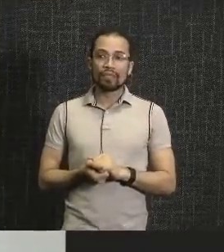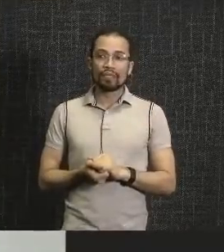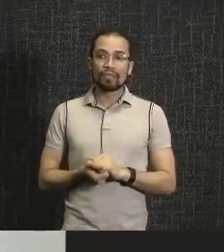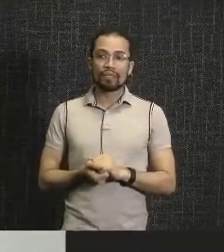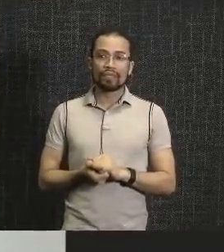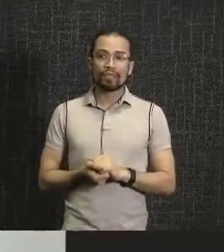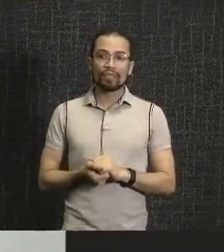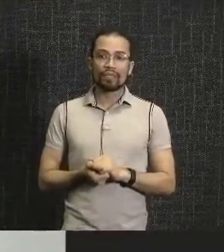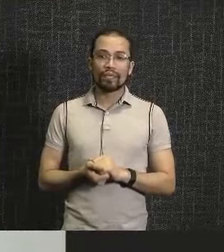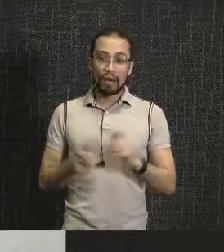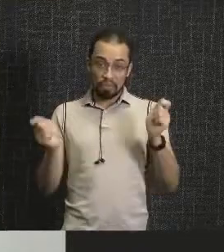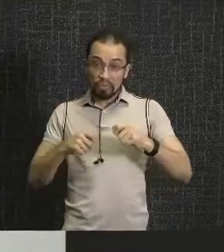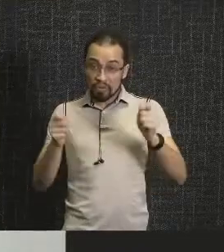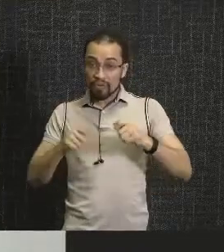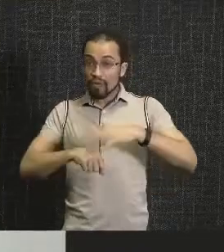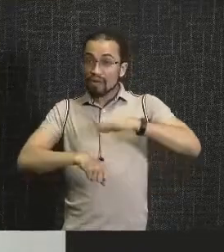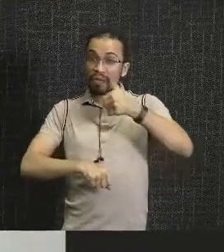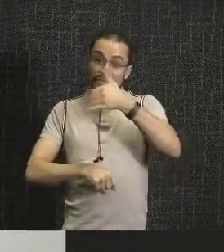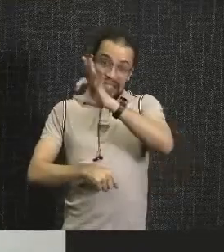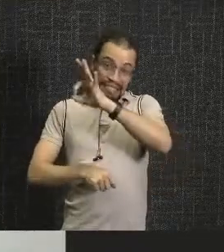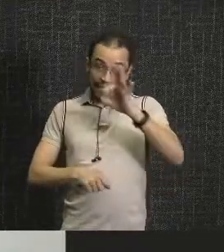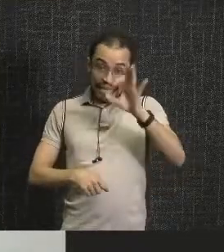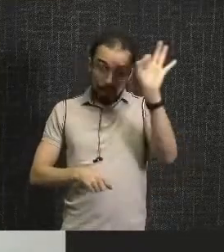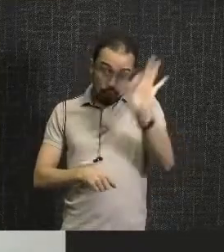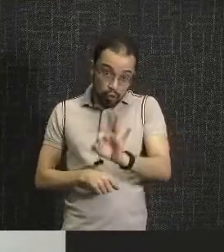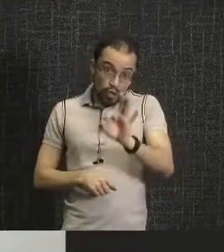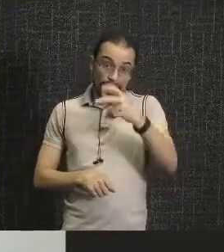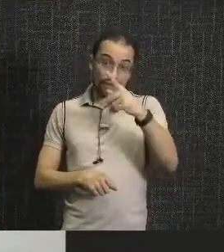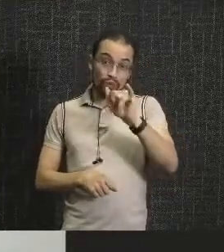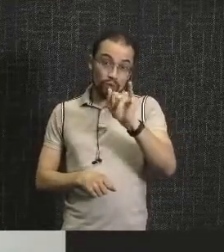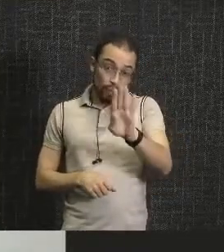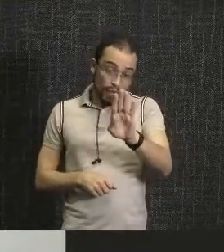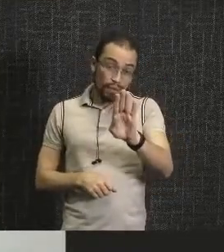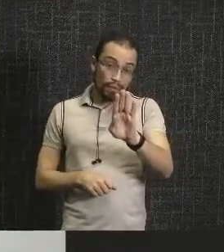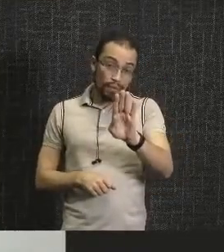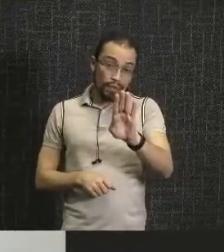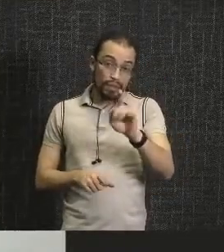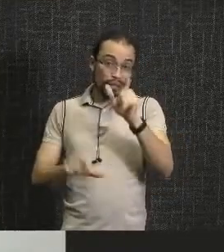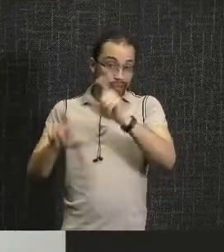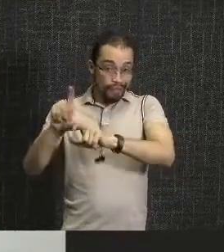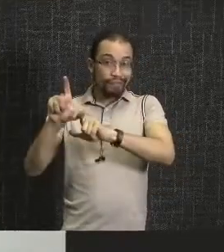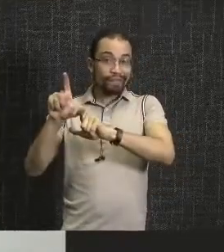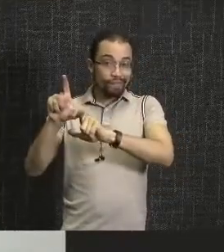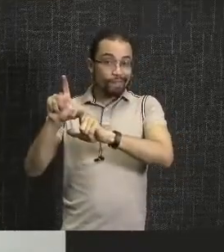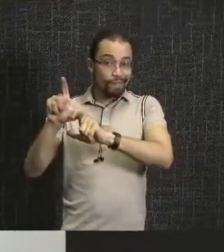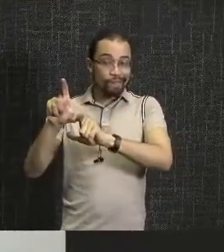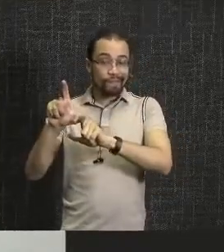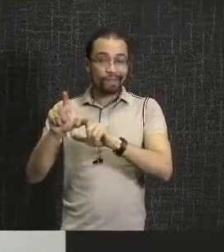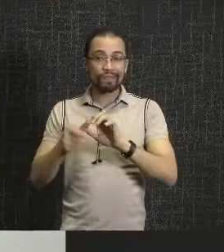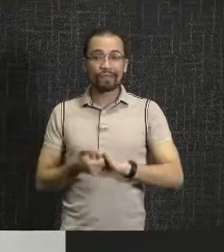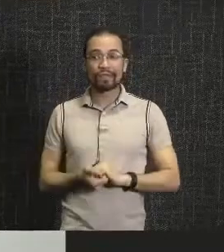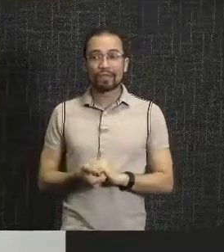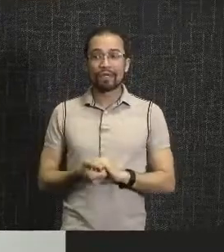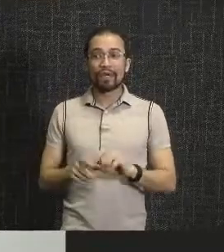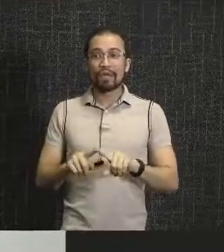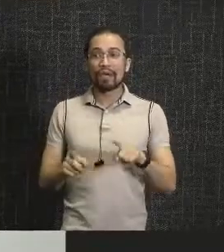mais de 100% do PIB em dívida. Tá? Isso daí, e na hora que você